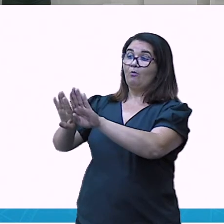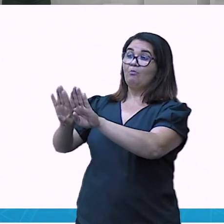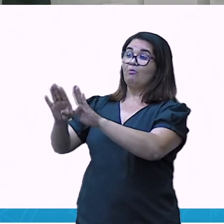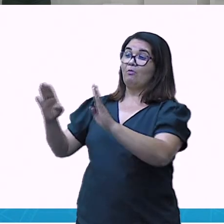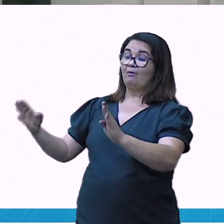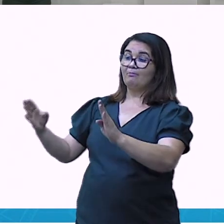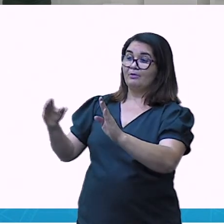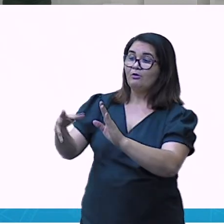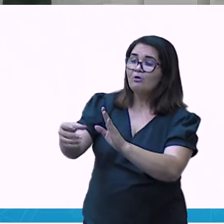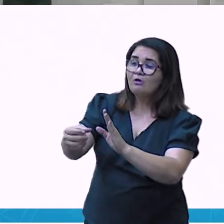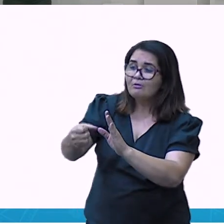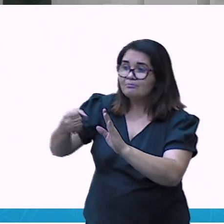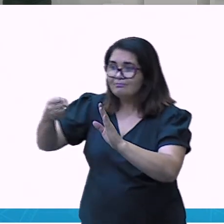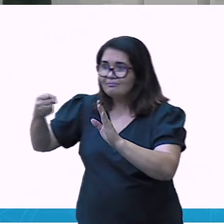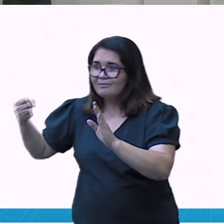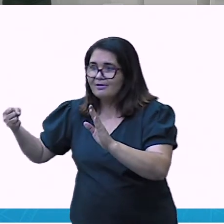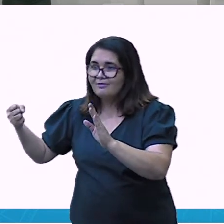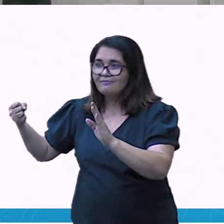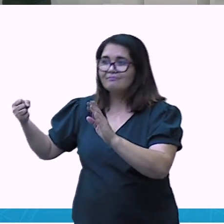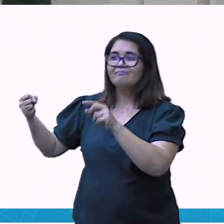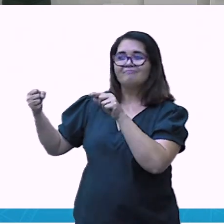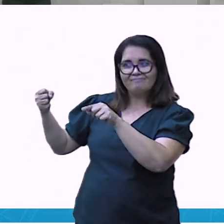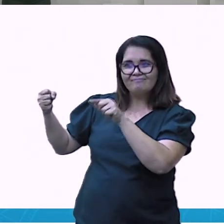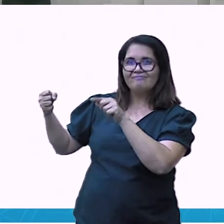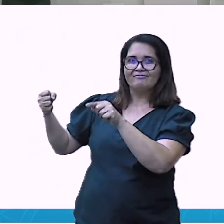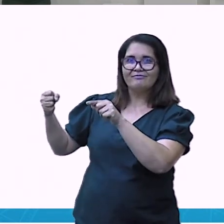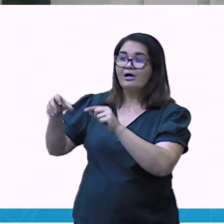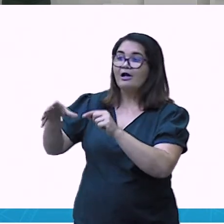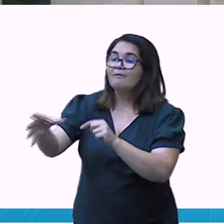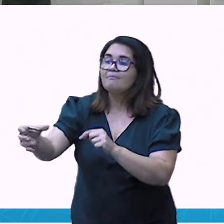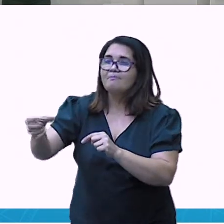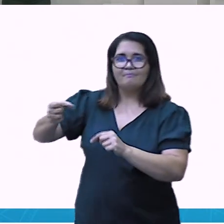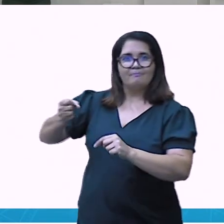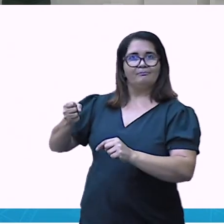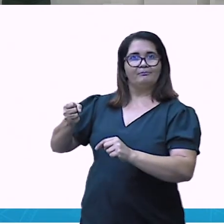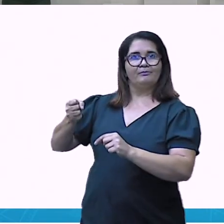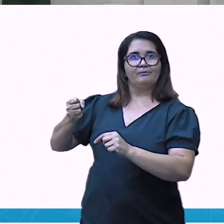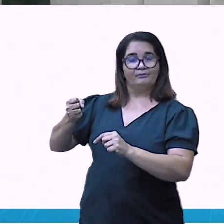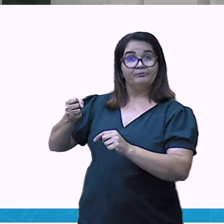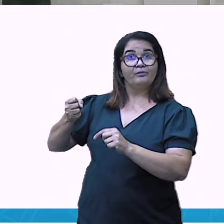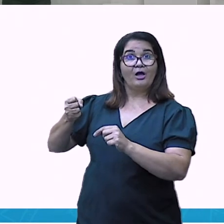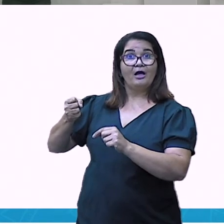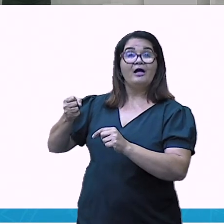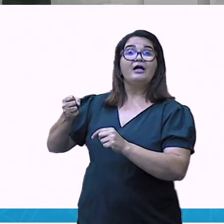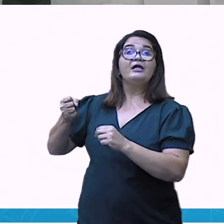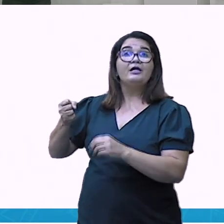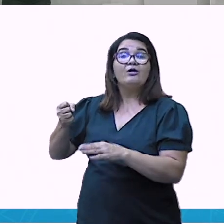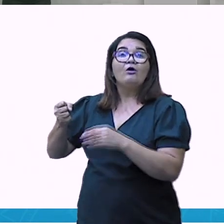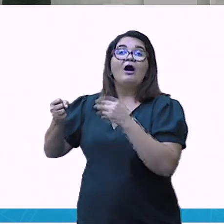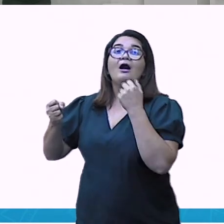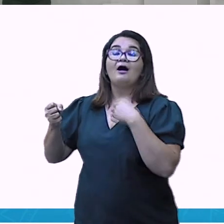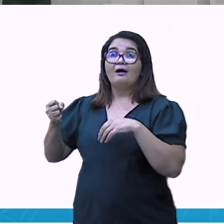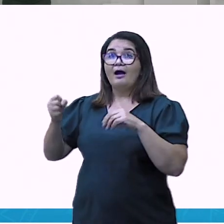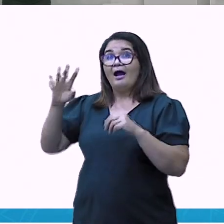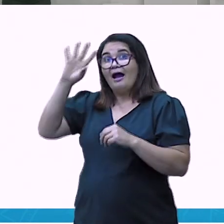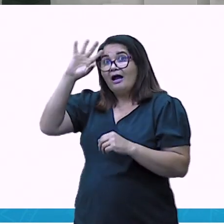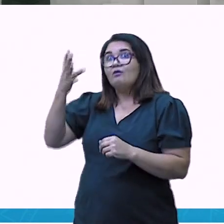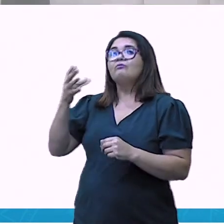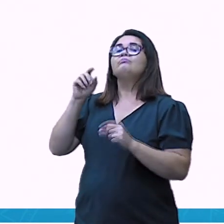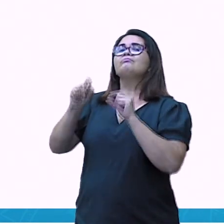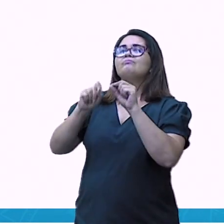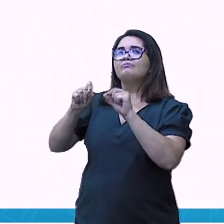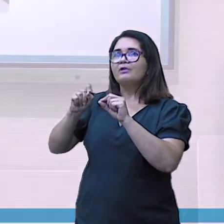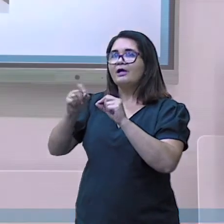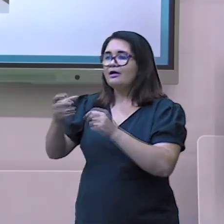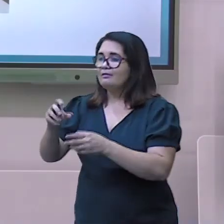para a criança. Isso ali é um convite a explorar. E as crianças, elas são curiosas e inocentes. Elas vão ali achando